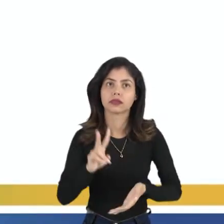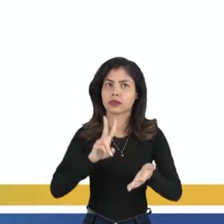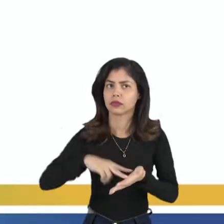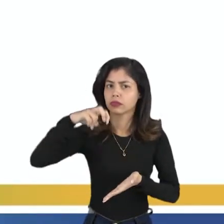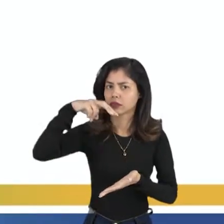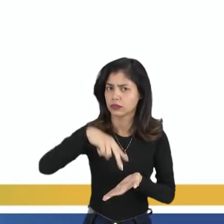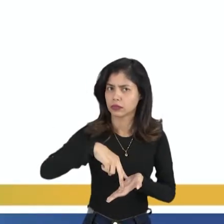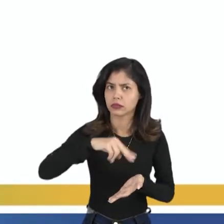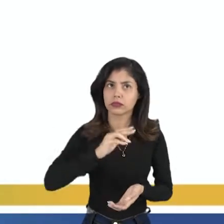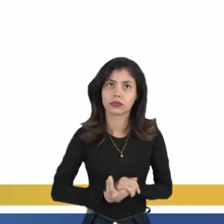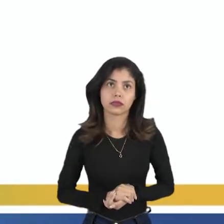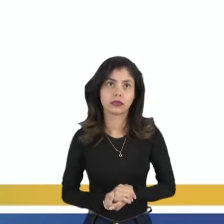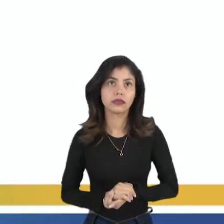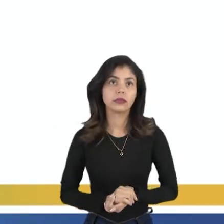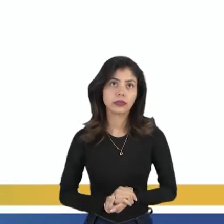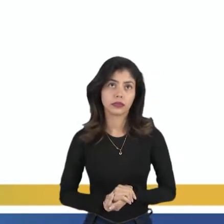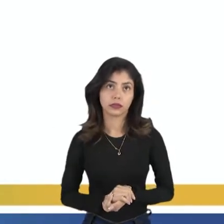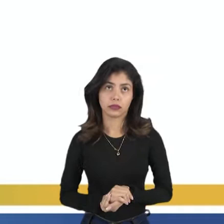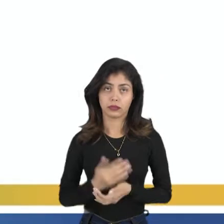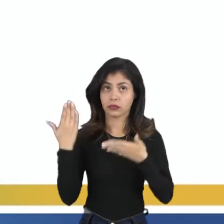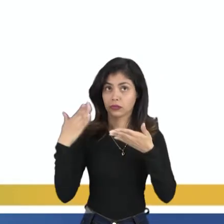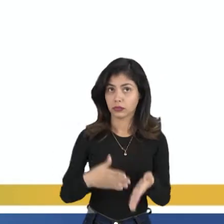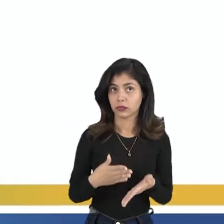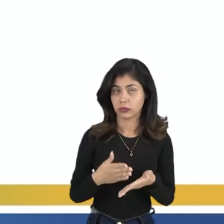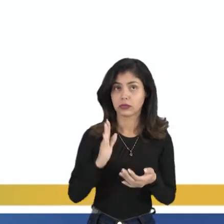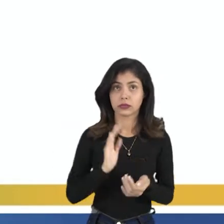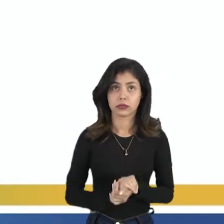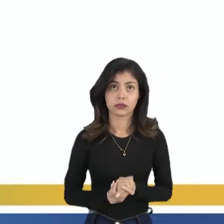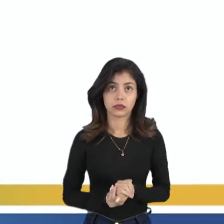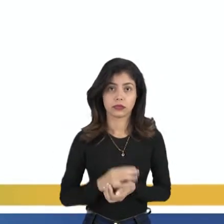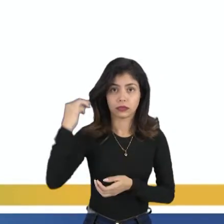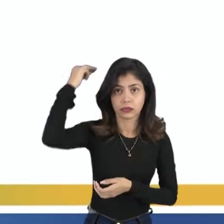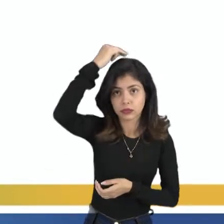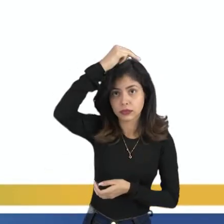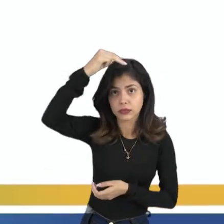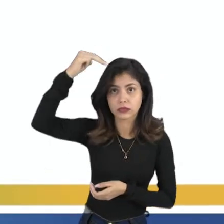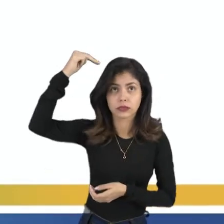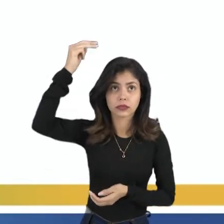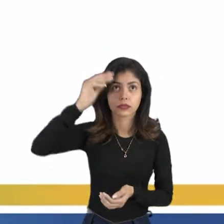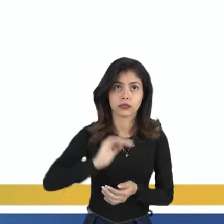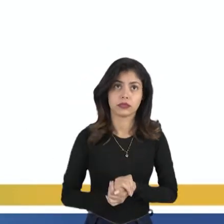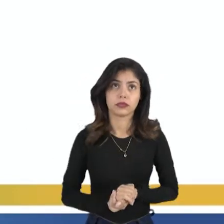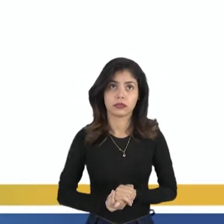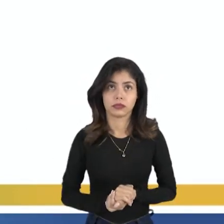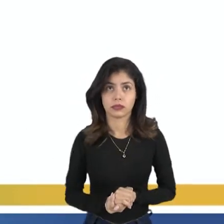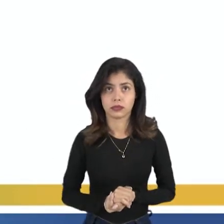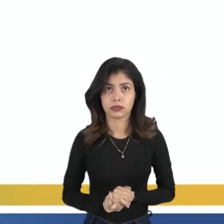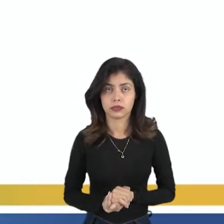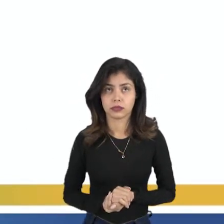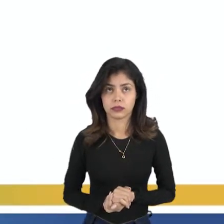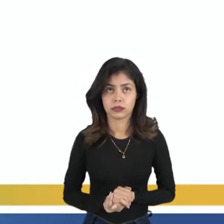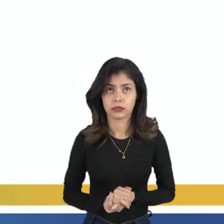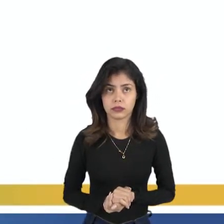Pulando. Cangro chega a México com